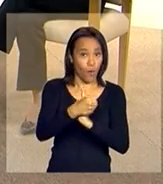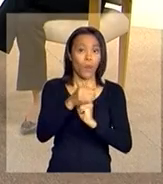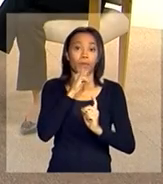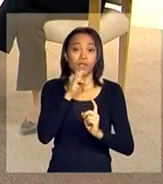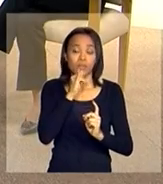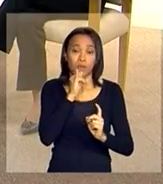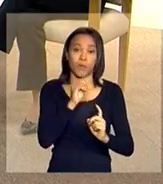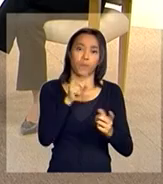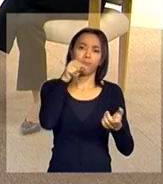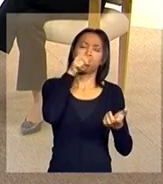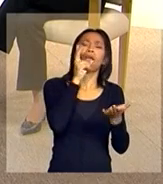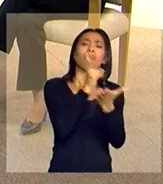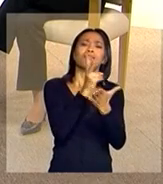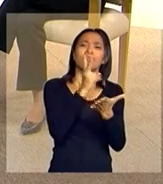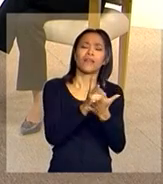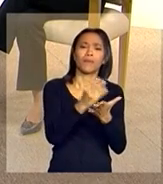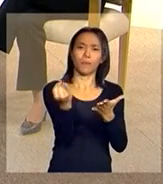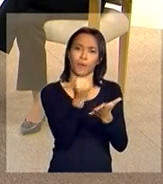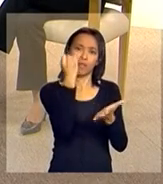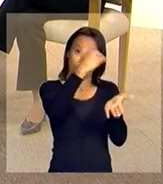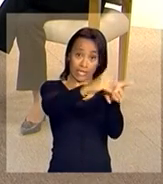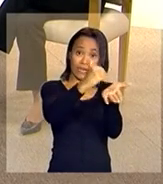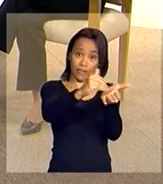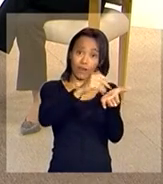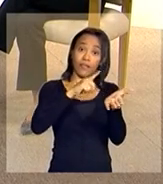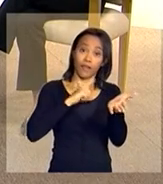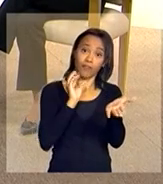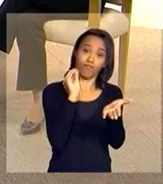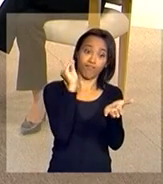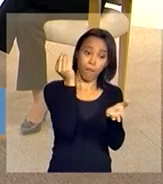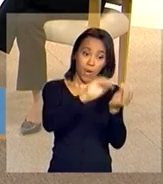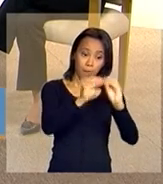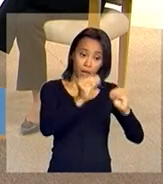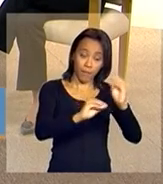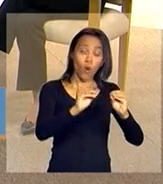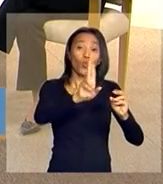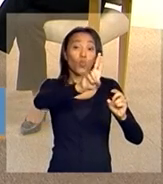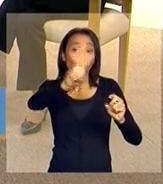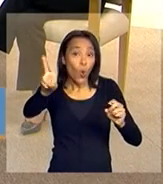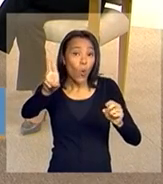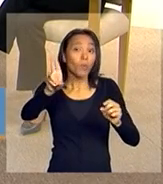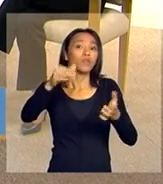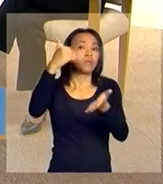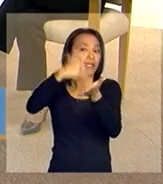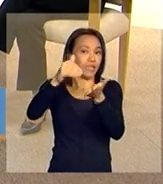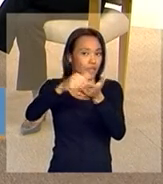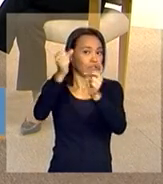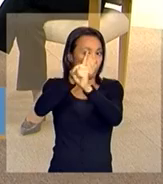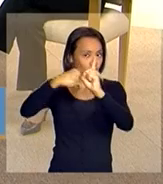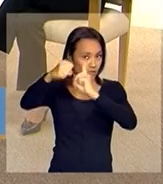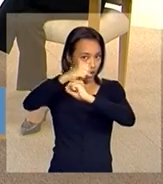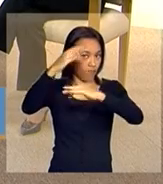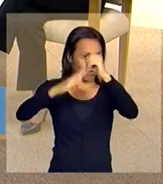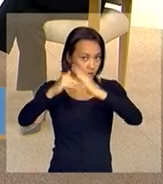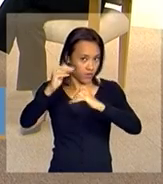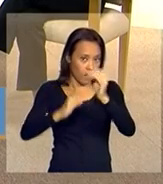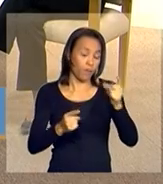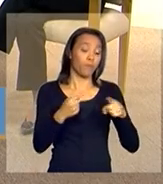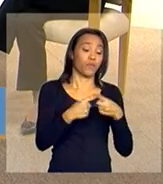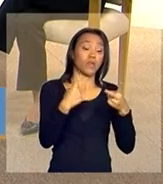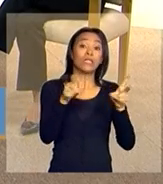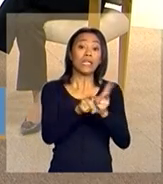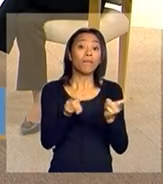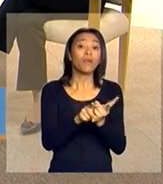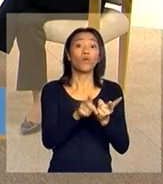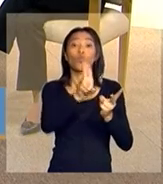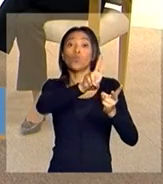gestor é sempre importante tá cadastrado o secretário de assistência social os outros trabalhadores que